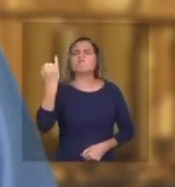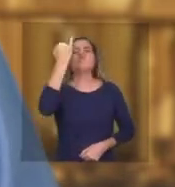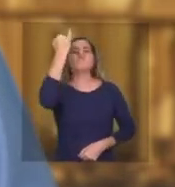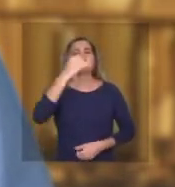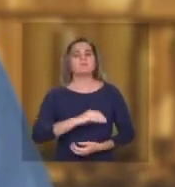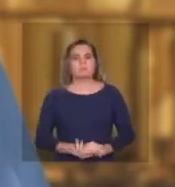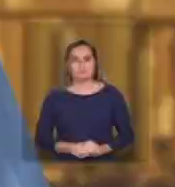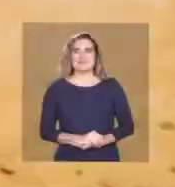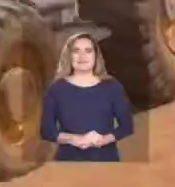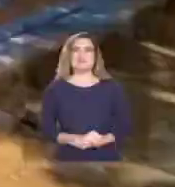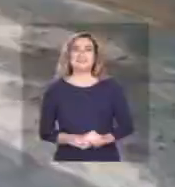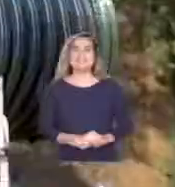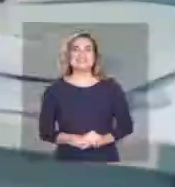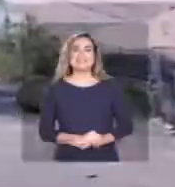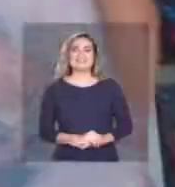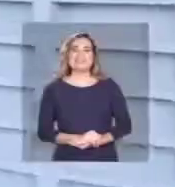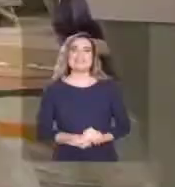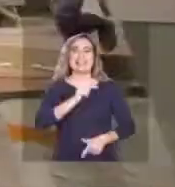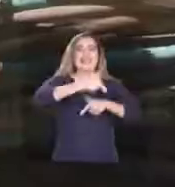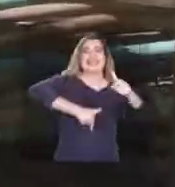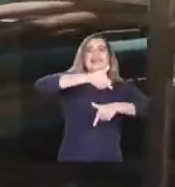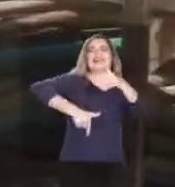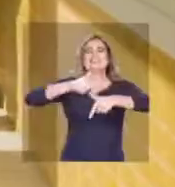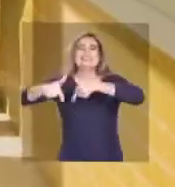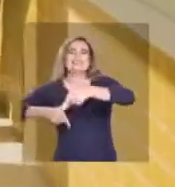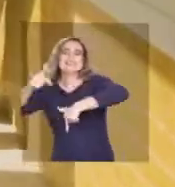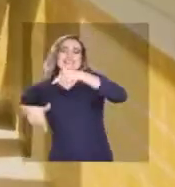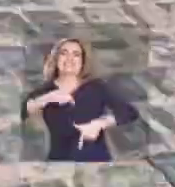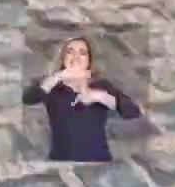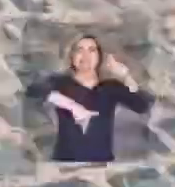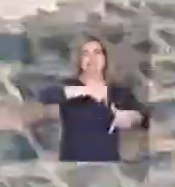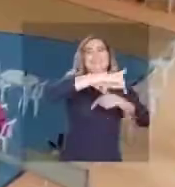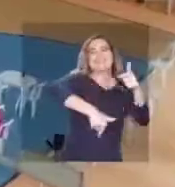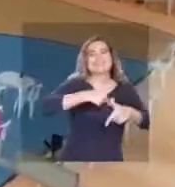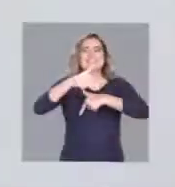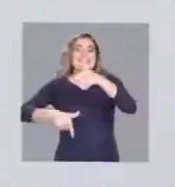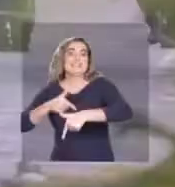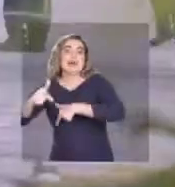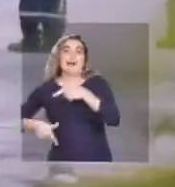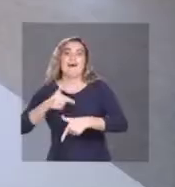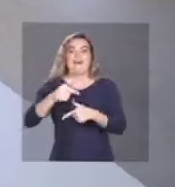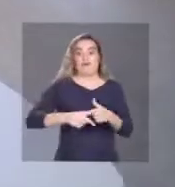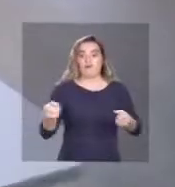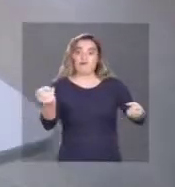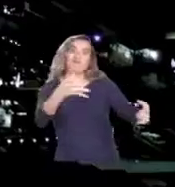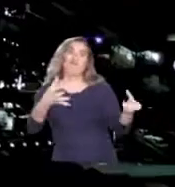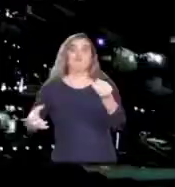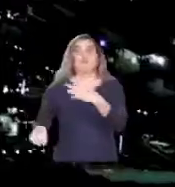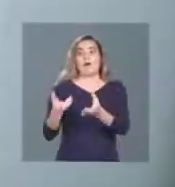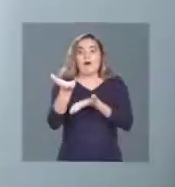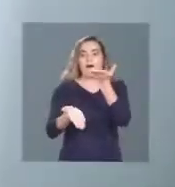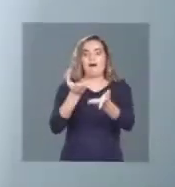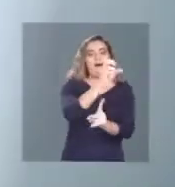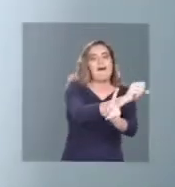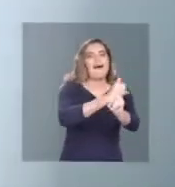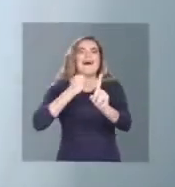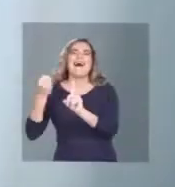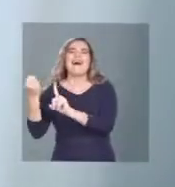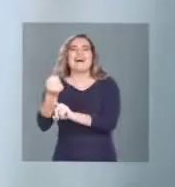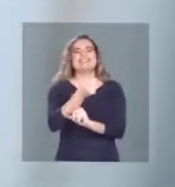em primeiro lugar. Aqui o trabalho não para, não para. Tem obras, ações,